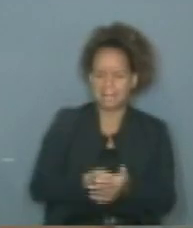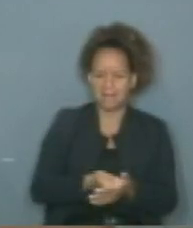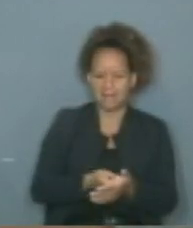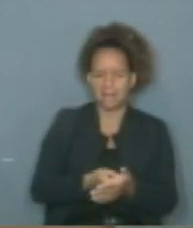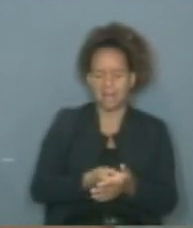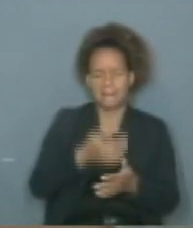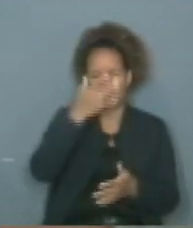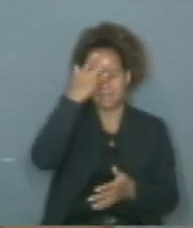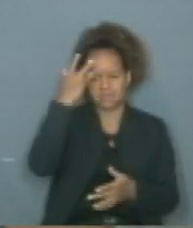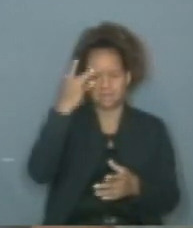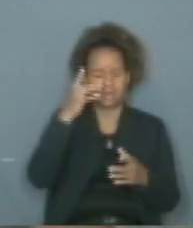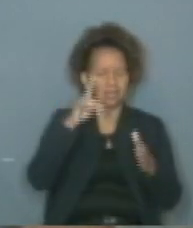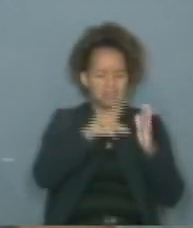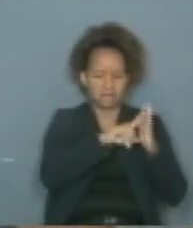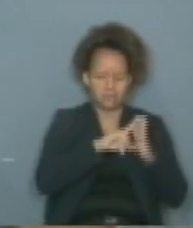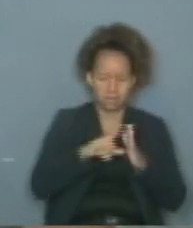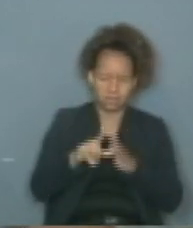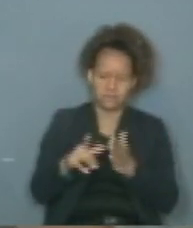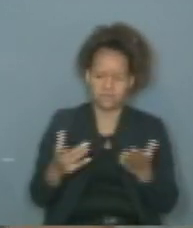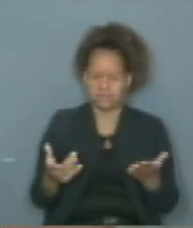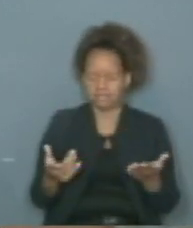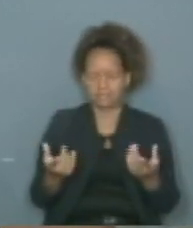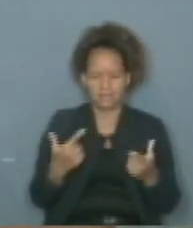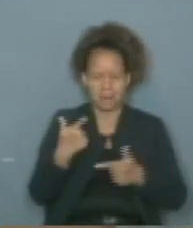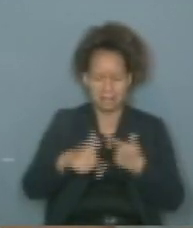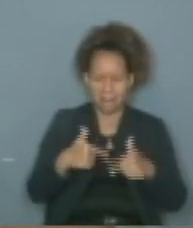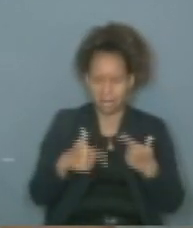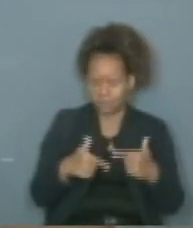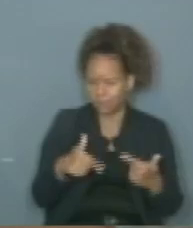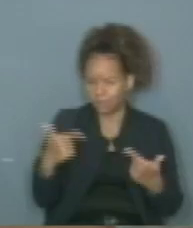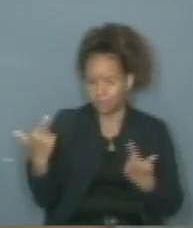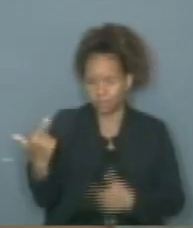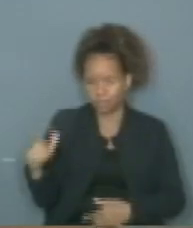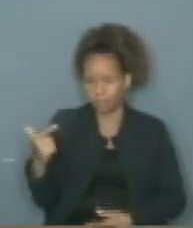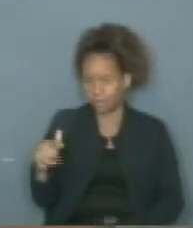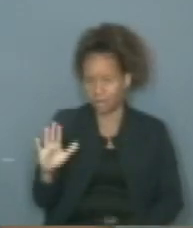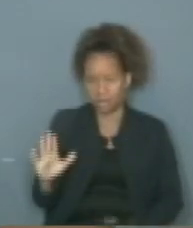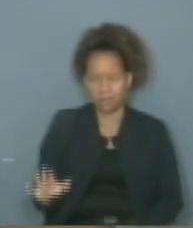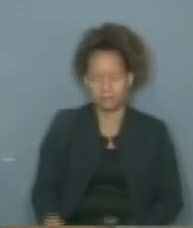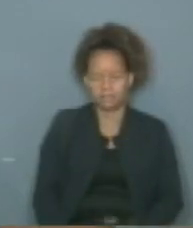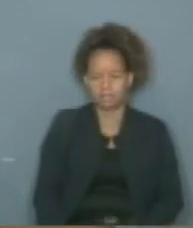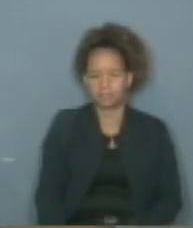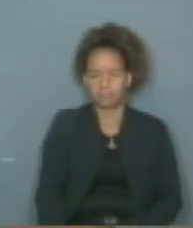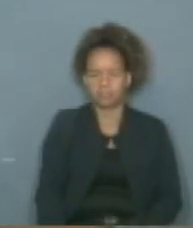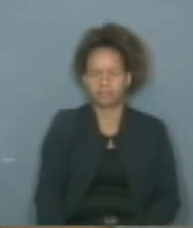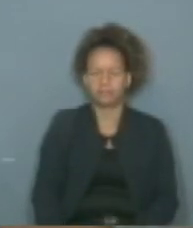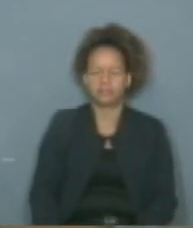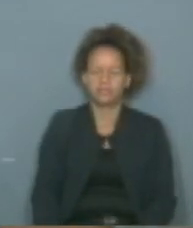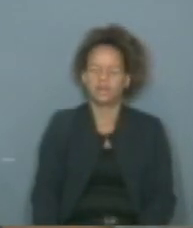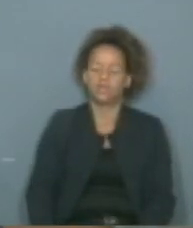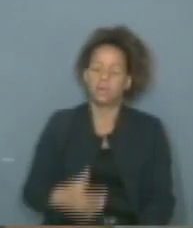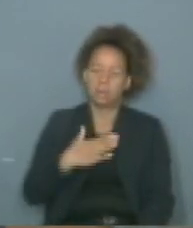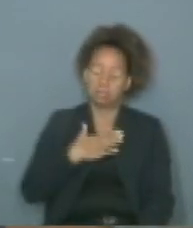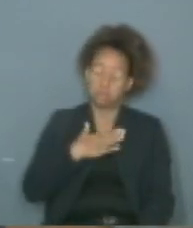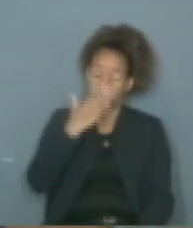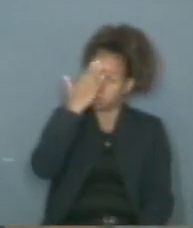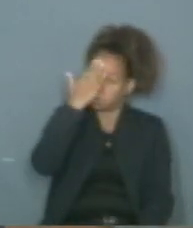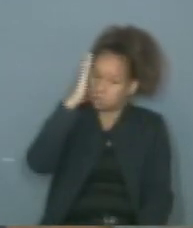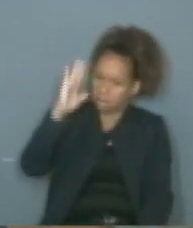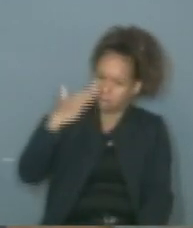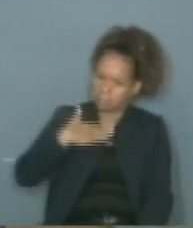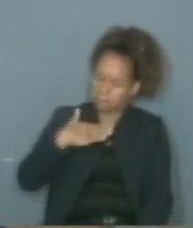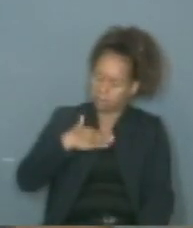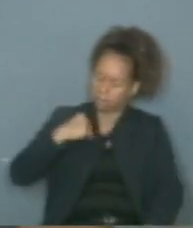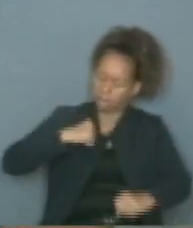esses permissionários, exatamente porque não houve, pelo menos o que fosse do meu conhecimento,